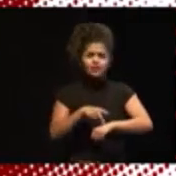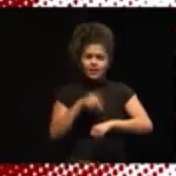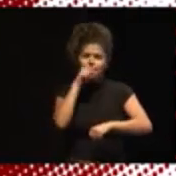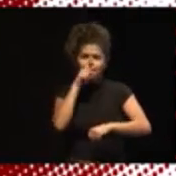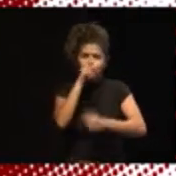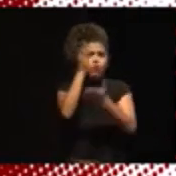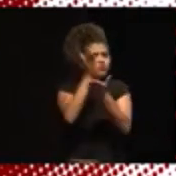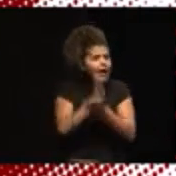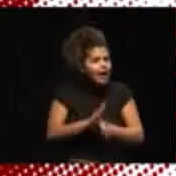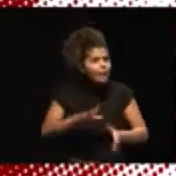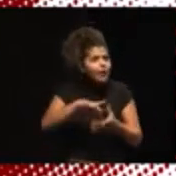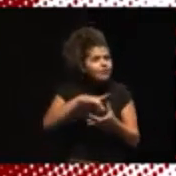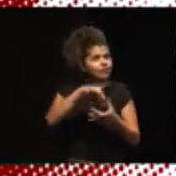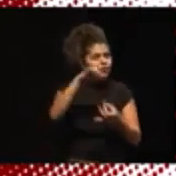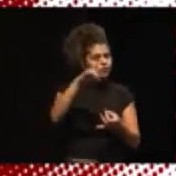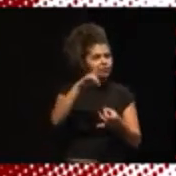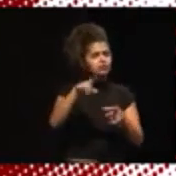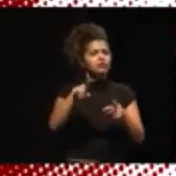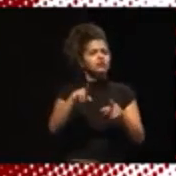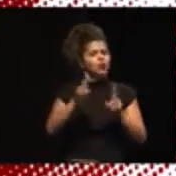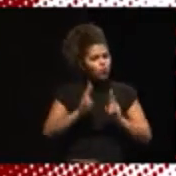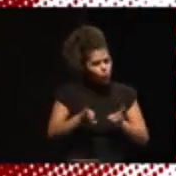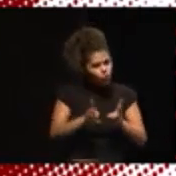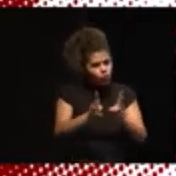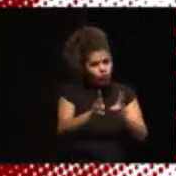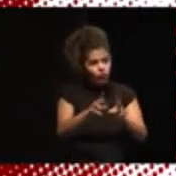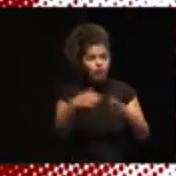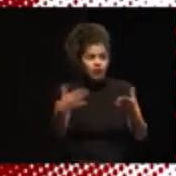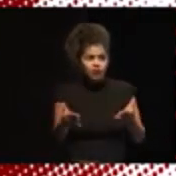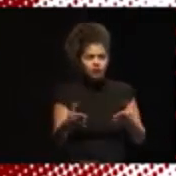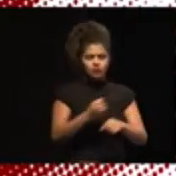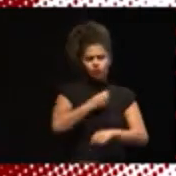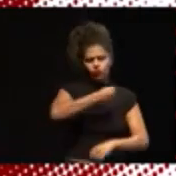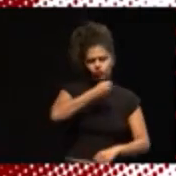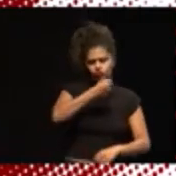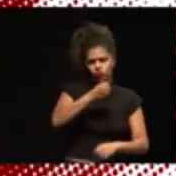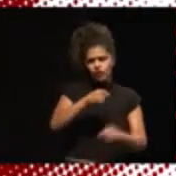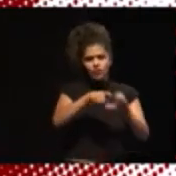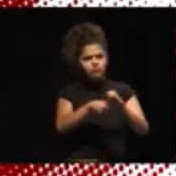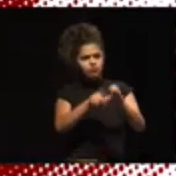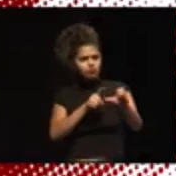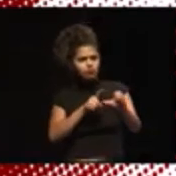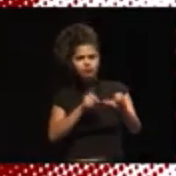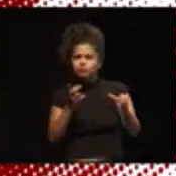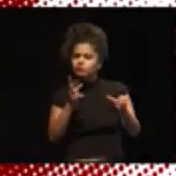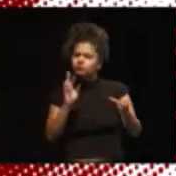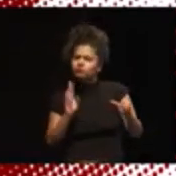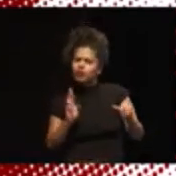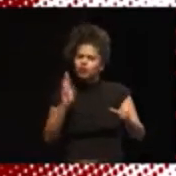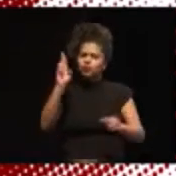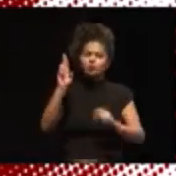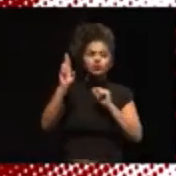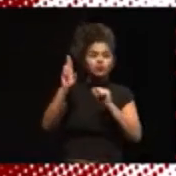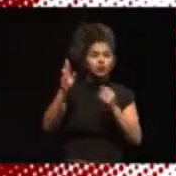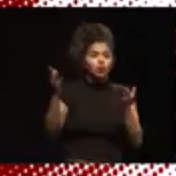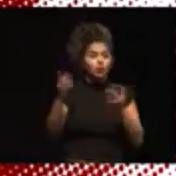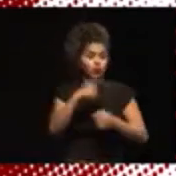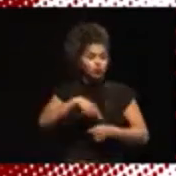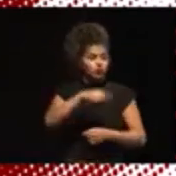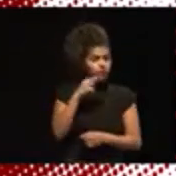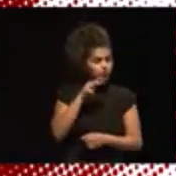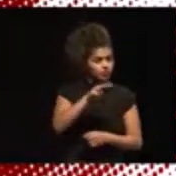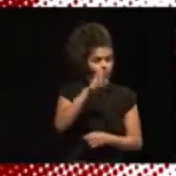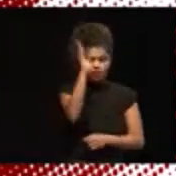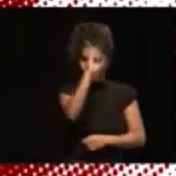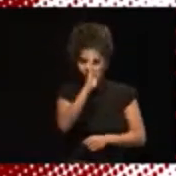continua em risco. O jornalismo independente foi muito responsável pelo que nós estamos vendo hoje no país e vendo a nossa